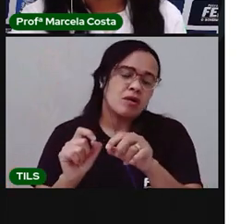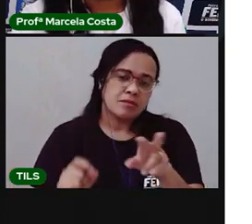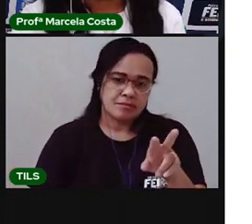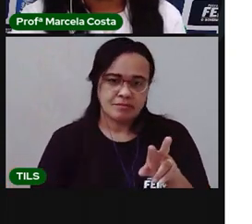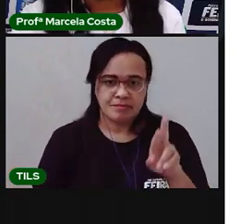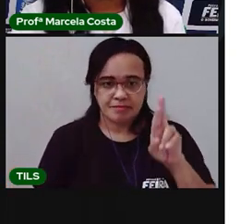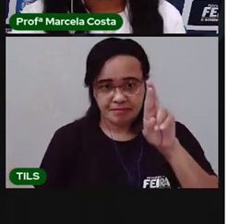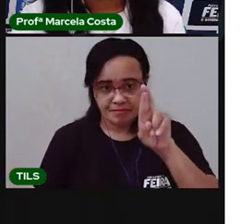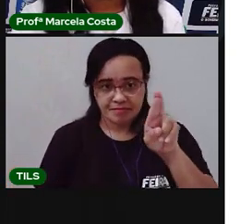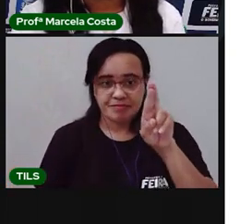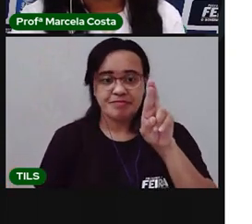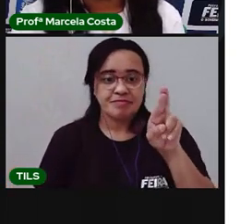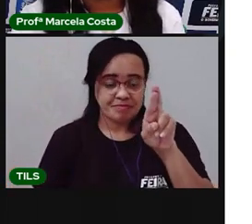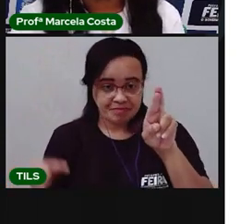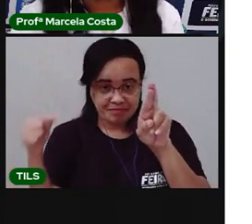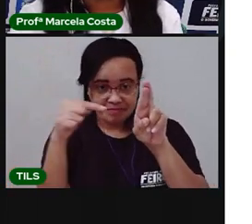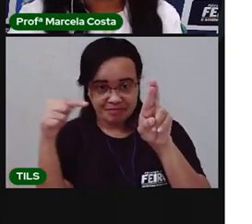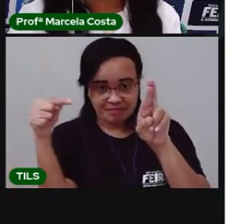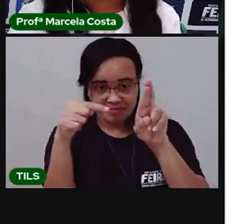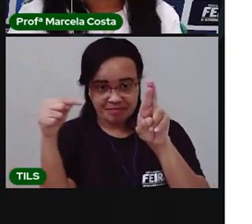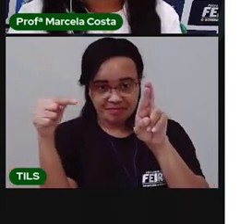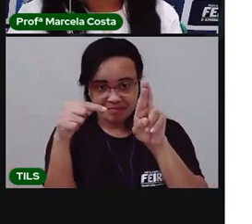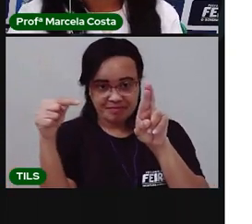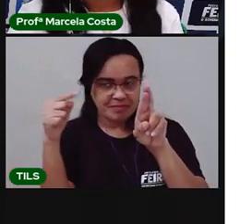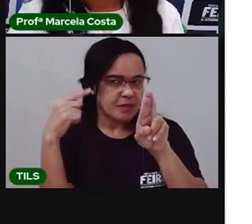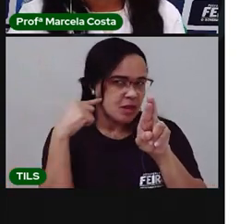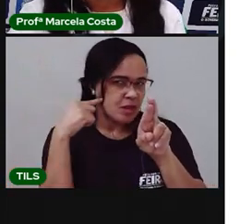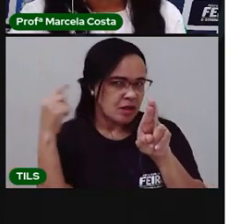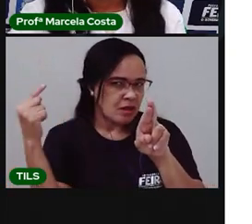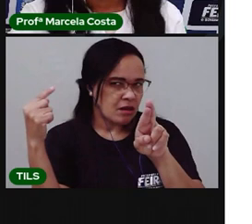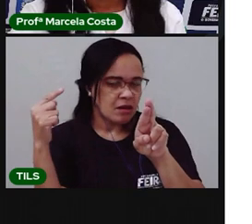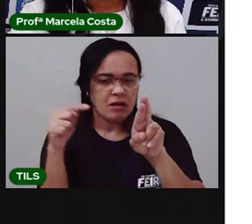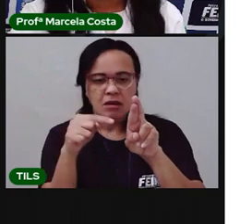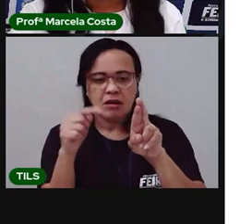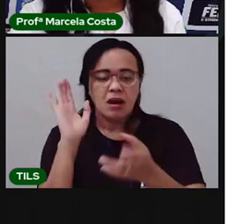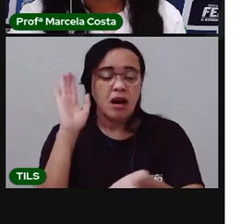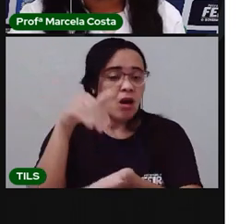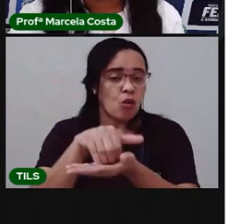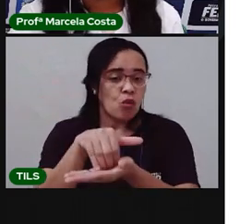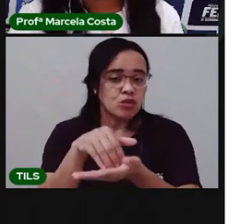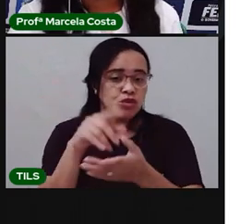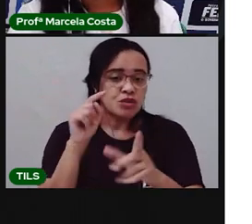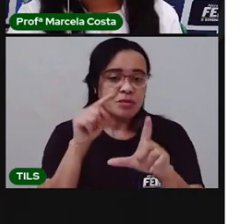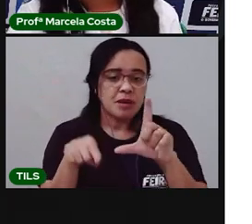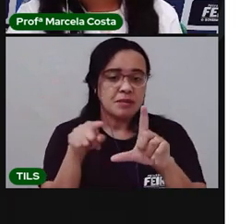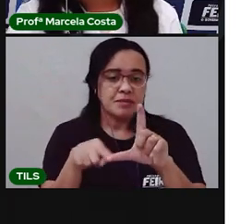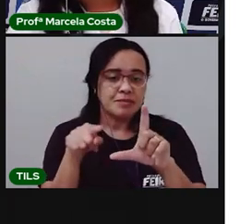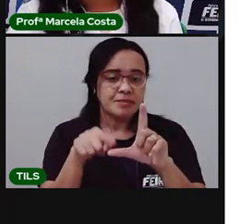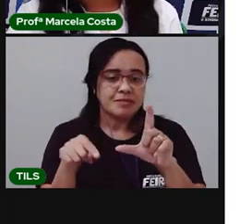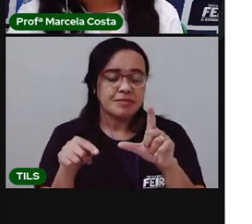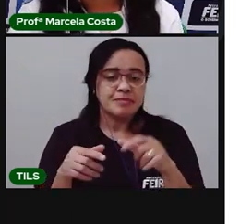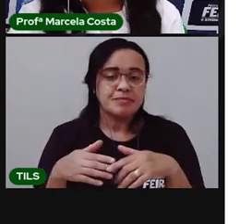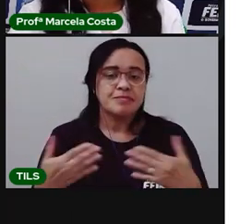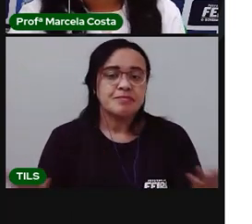É o re, né? O som do re que a gente escuta. E a última?